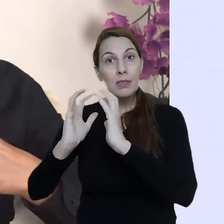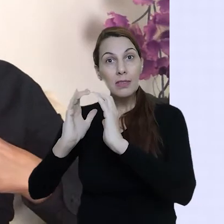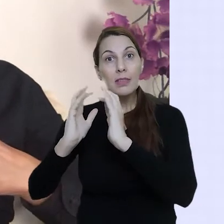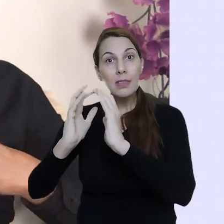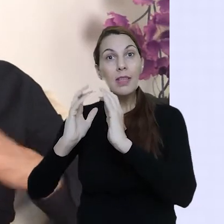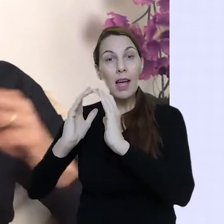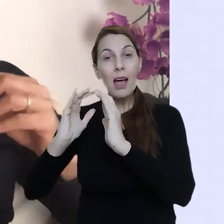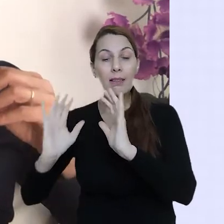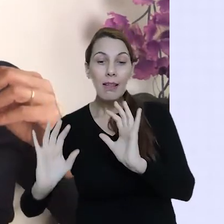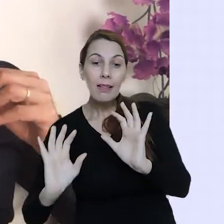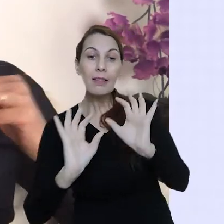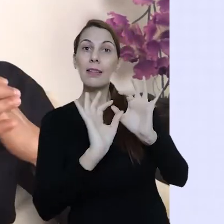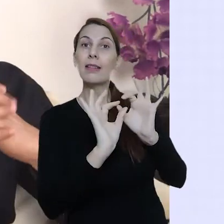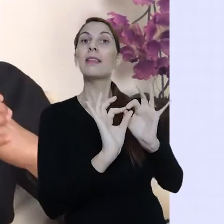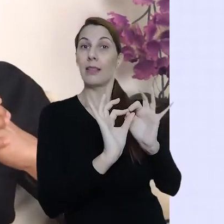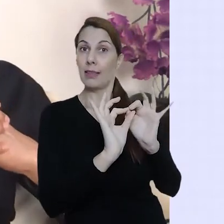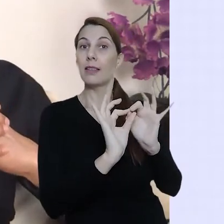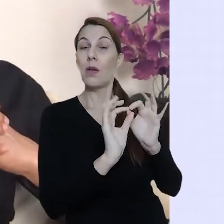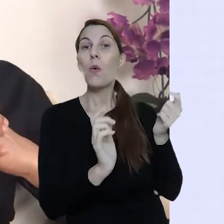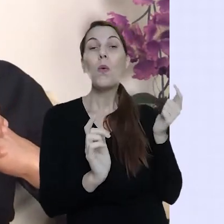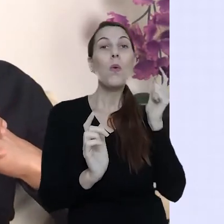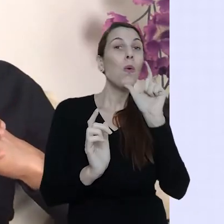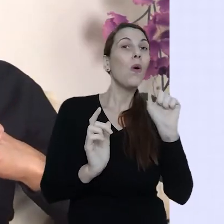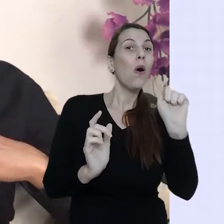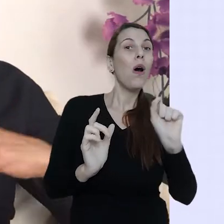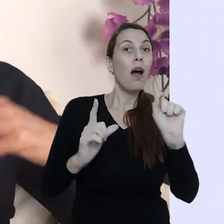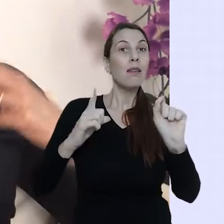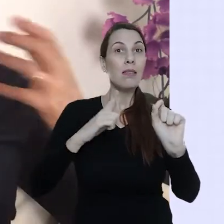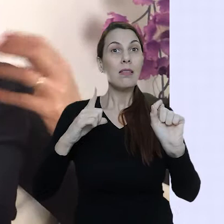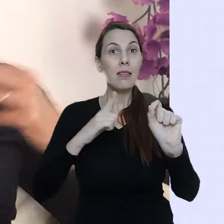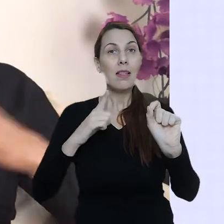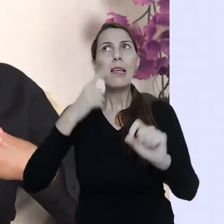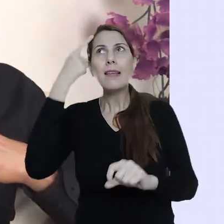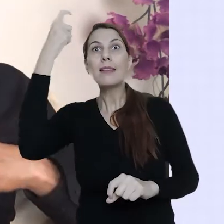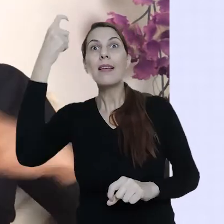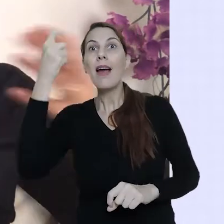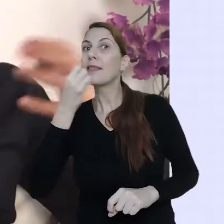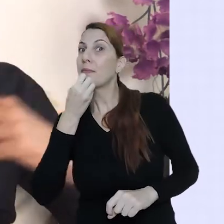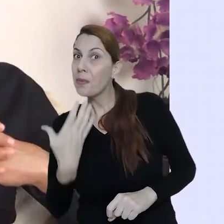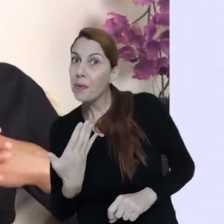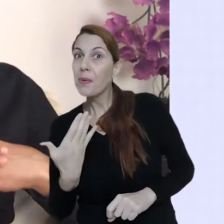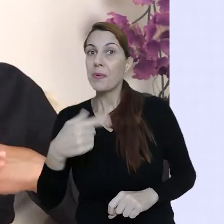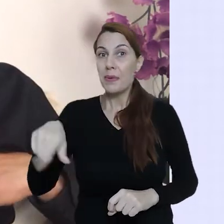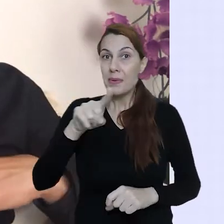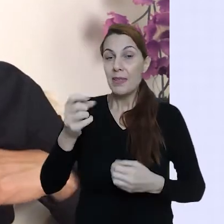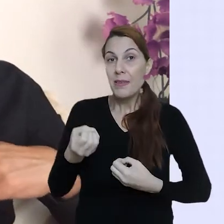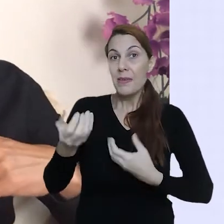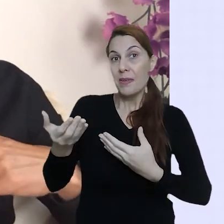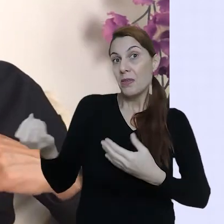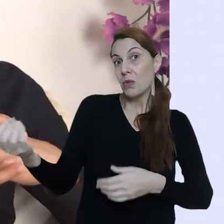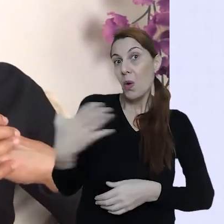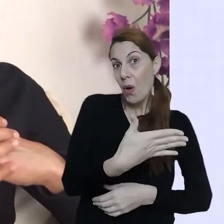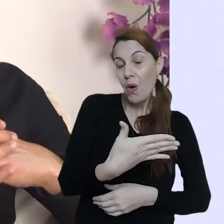seu cérebro está, digamos, sintonizado para poder ter essas boas ideias, no